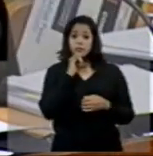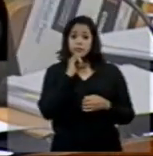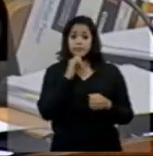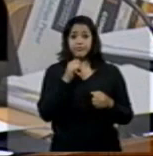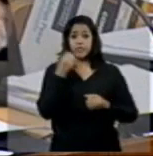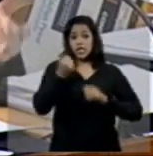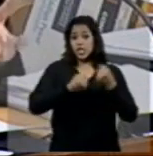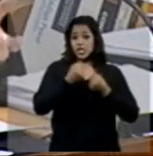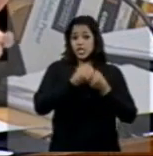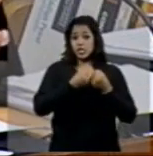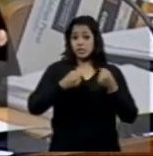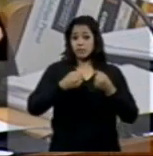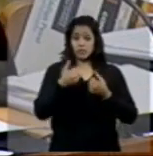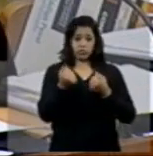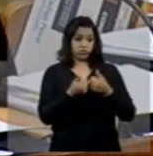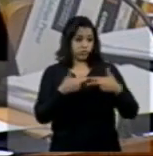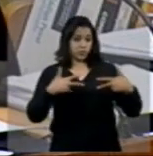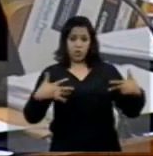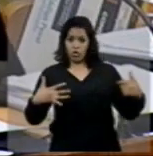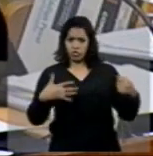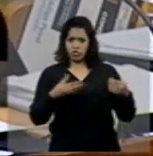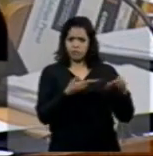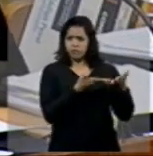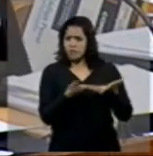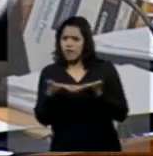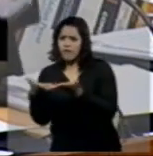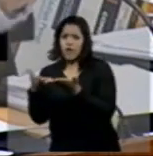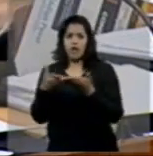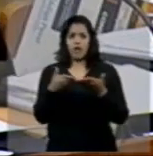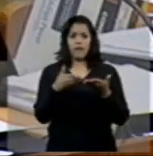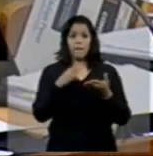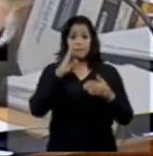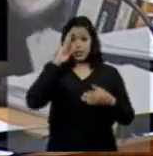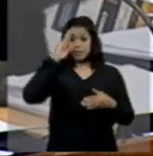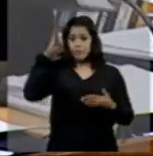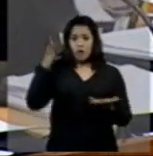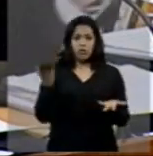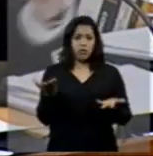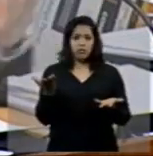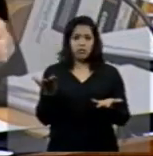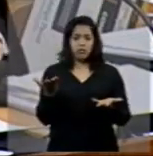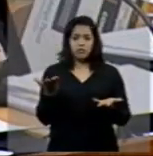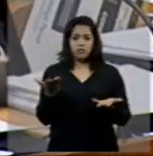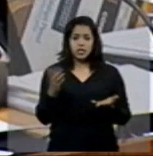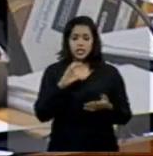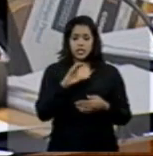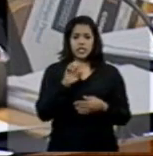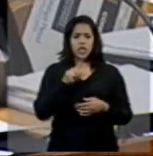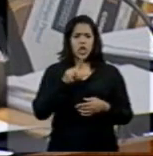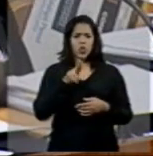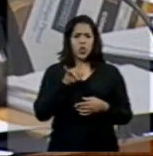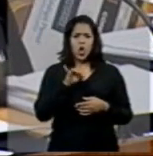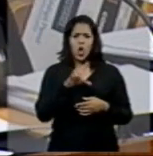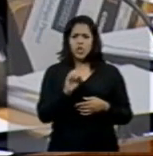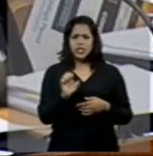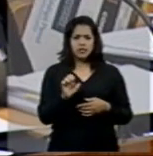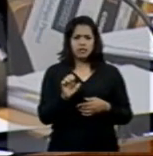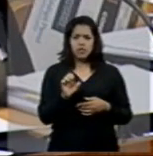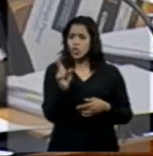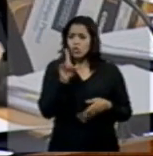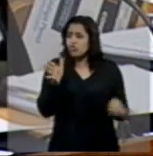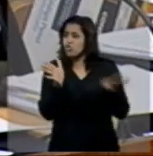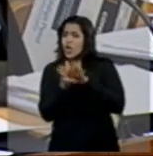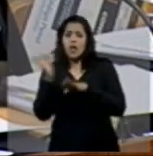distribuição são atividades principais, senão, no caso aqui ou em qualquer caso, não chega a celulose ao